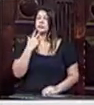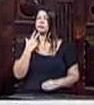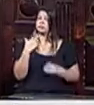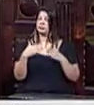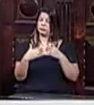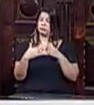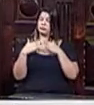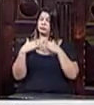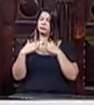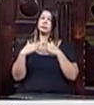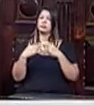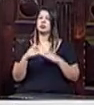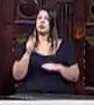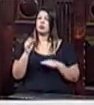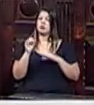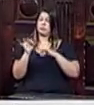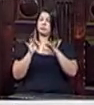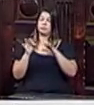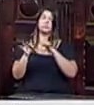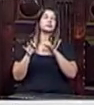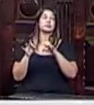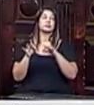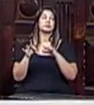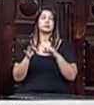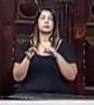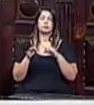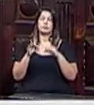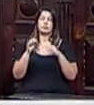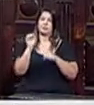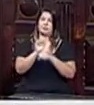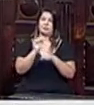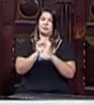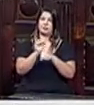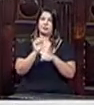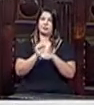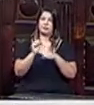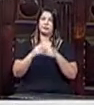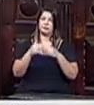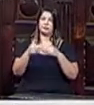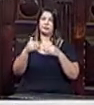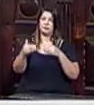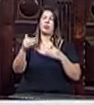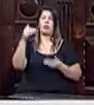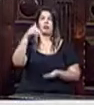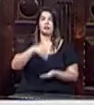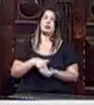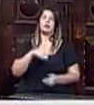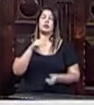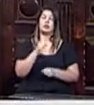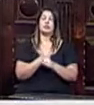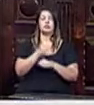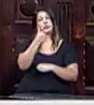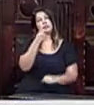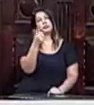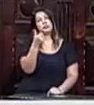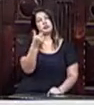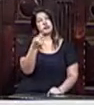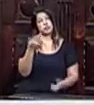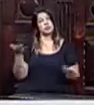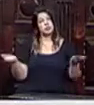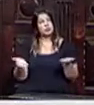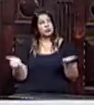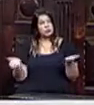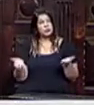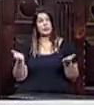solicitava a aprovação de uma prorrogação até o final de 2017. E agora a gente